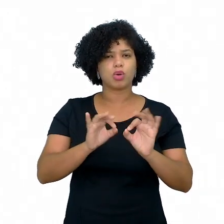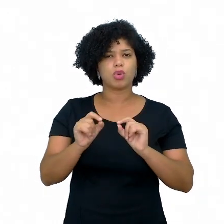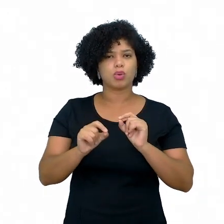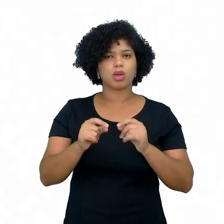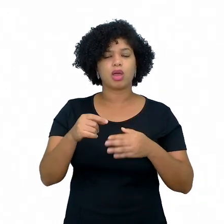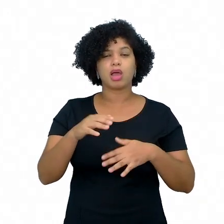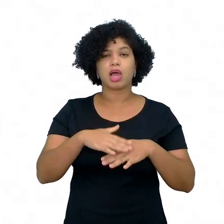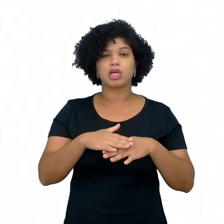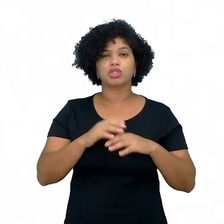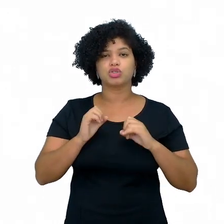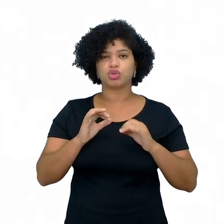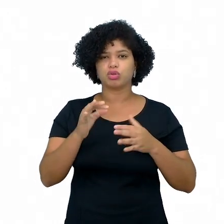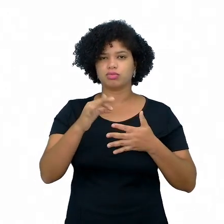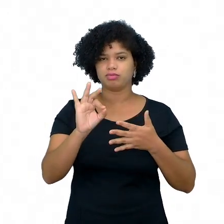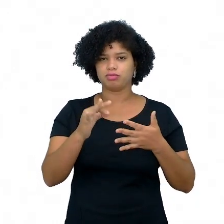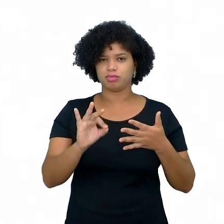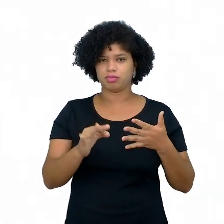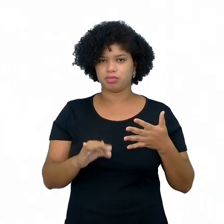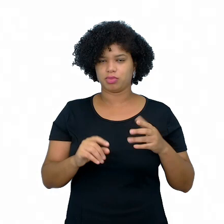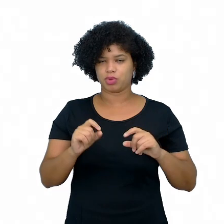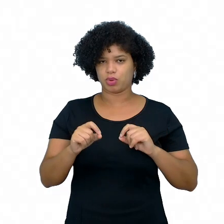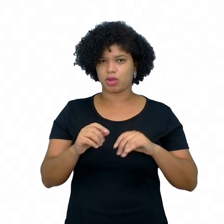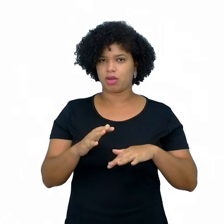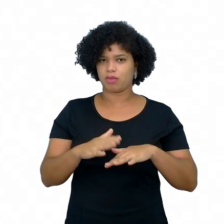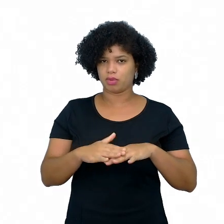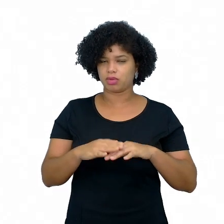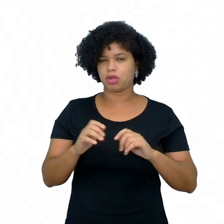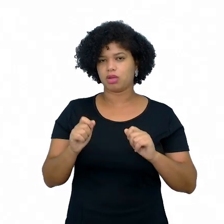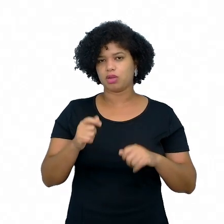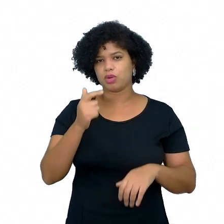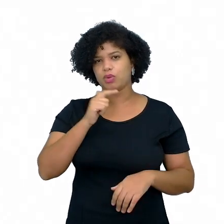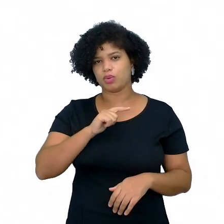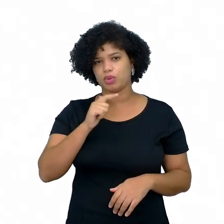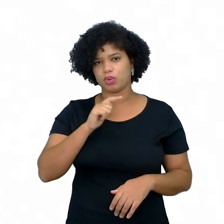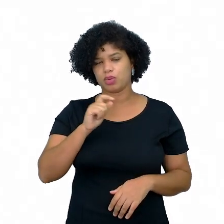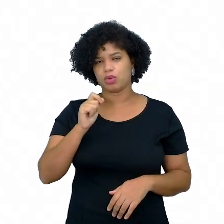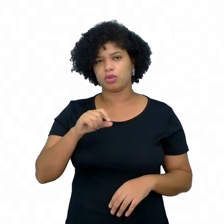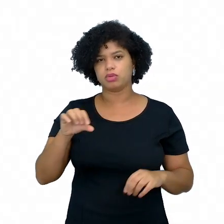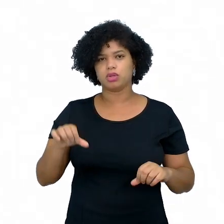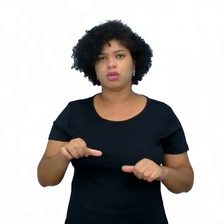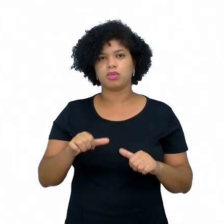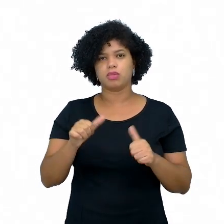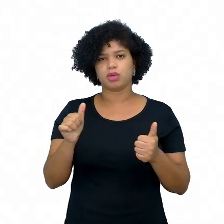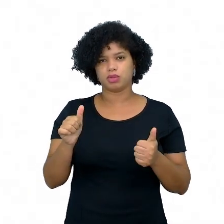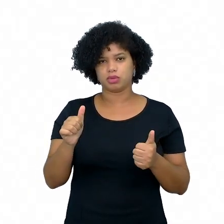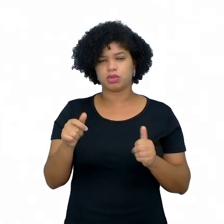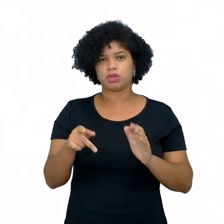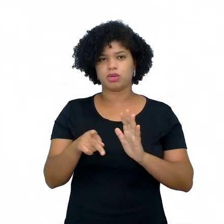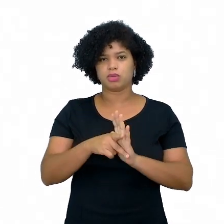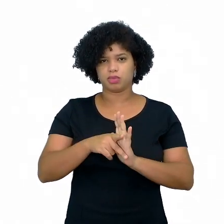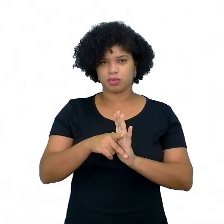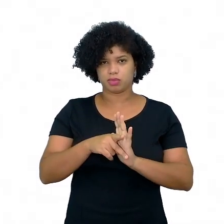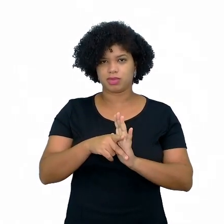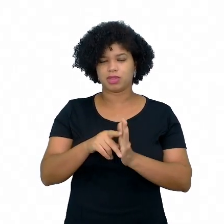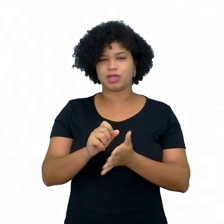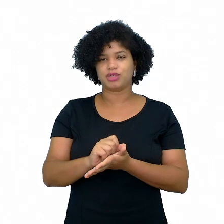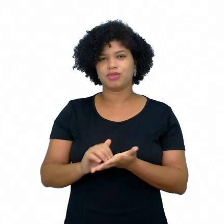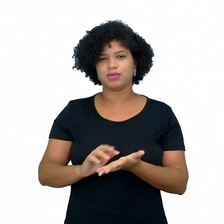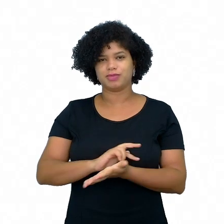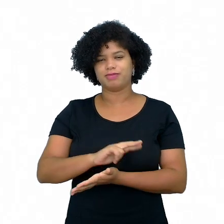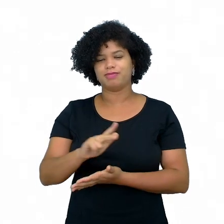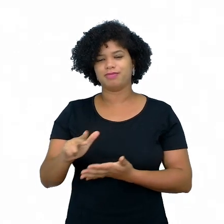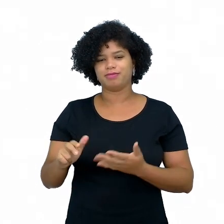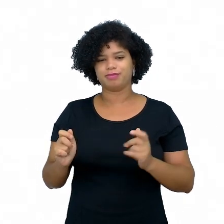precisam ser feitas aí para a gente obter aí um melhor andamento aí das nossas